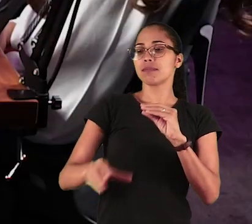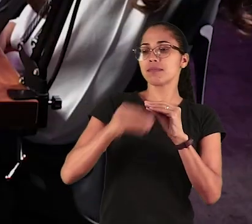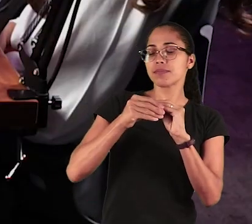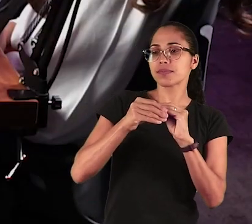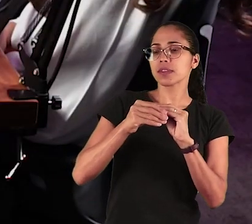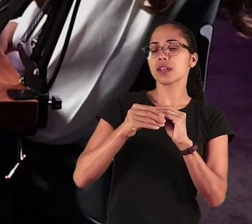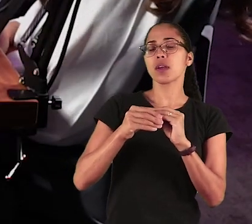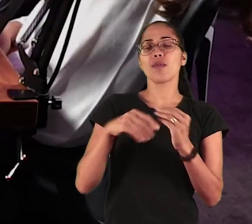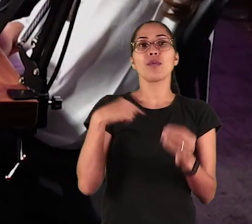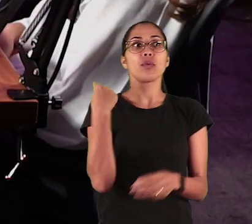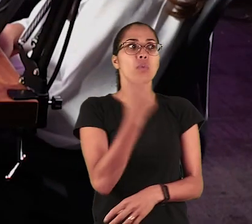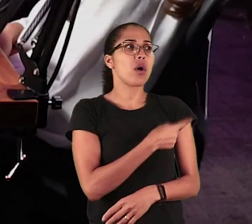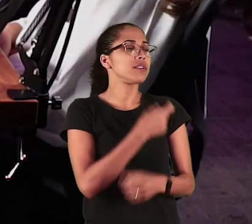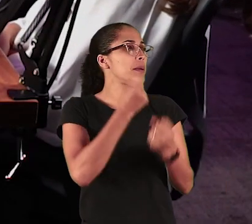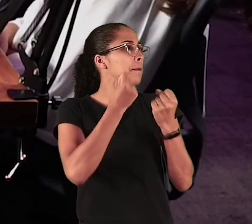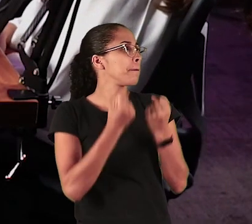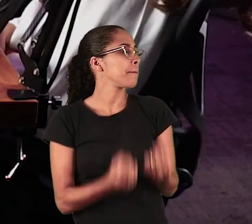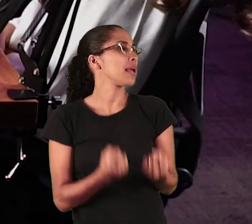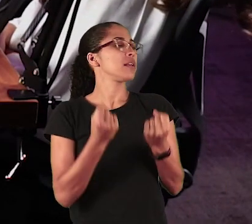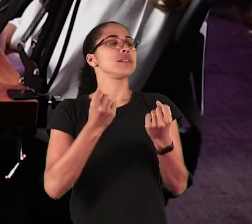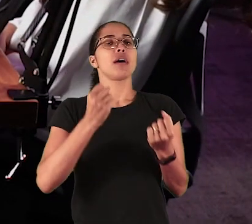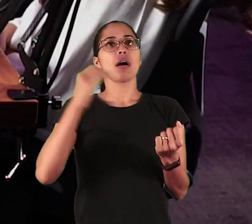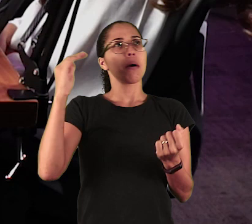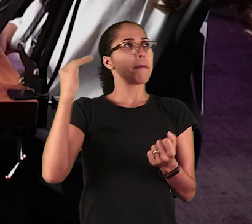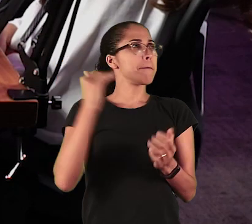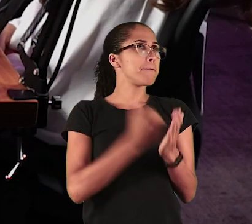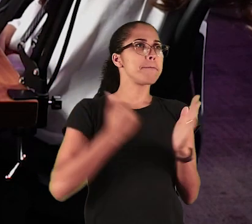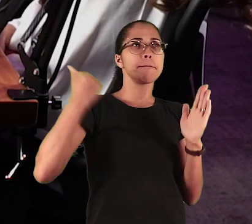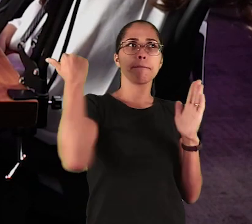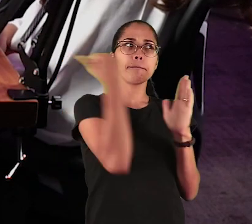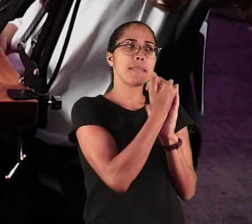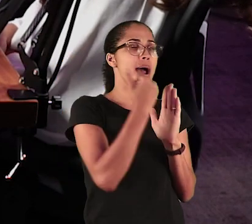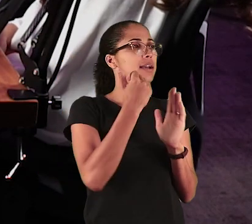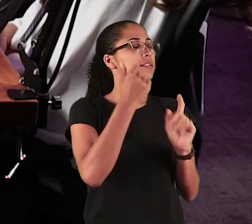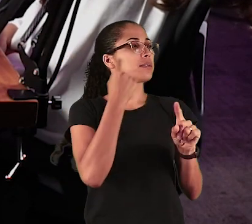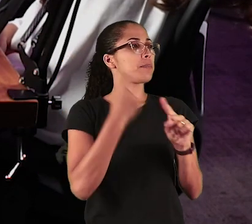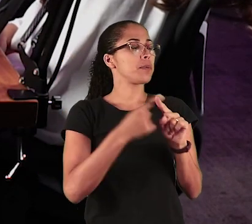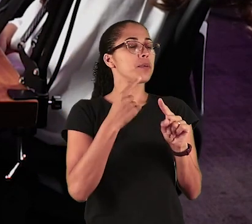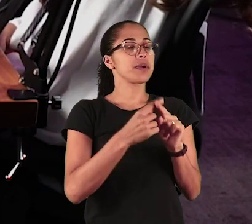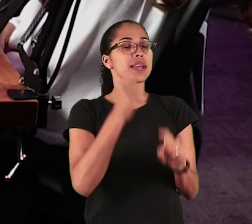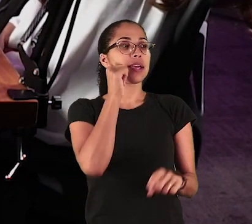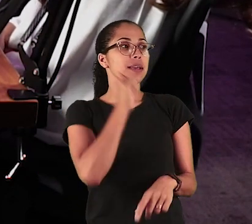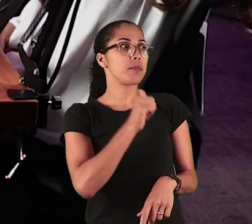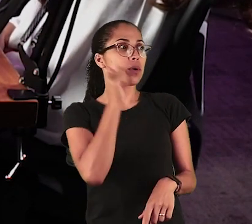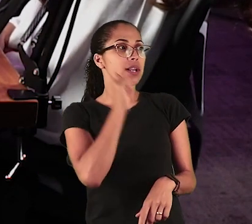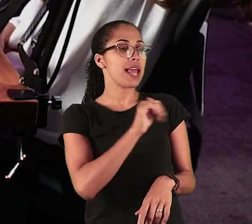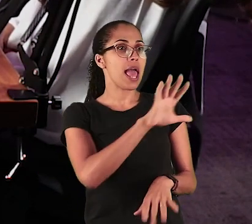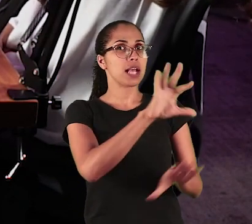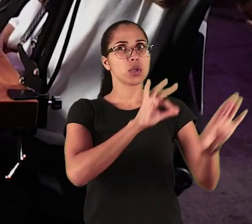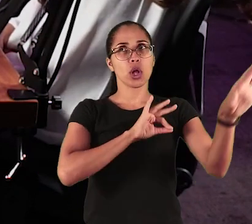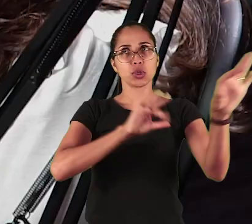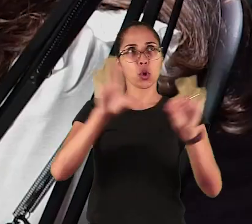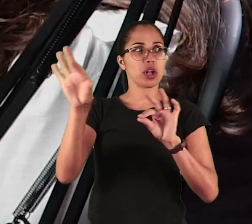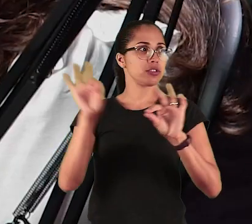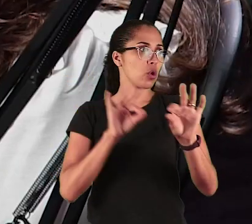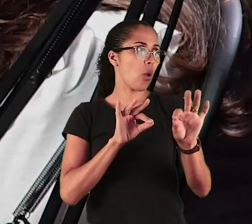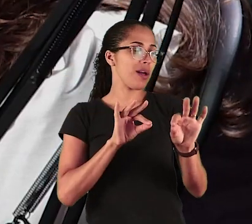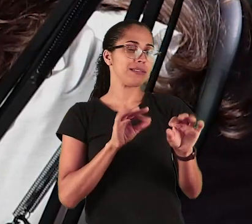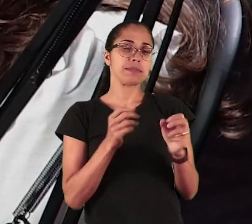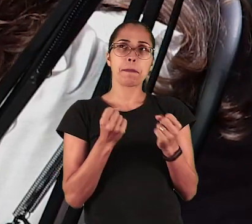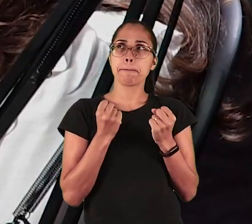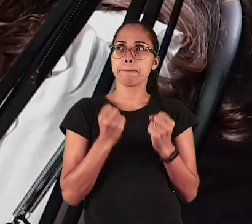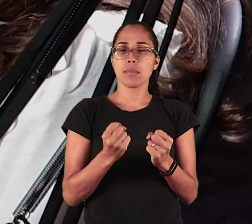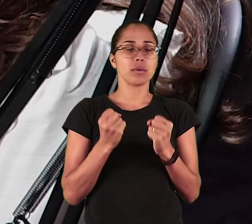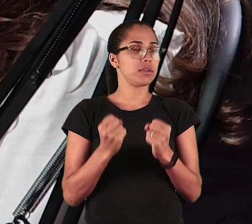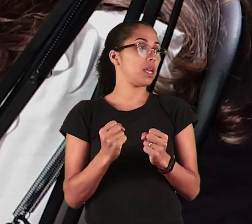a gente tem um peso maior né Porque faz muito pouco tempo que a mulher tem o poder de escolha né